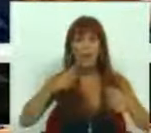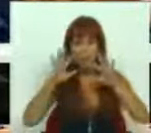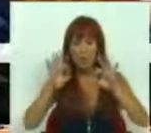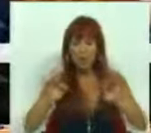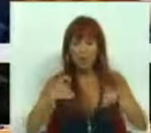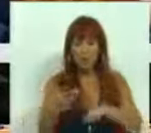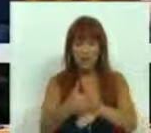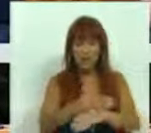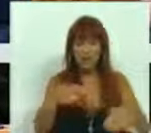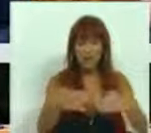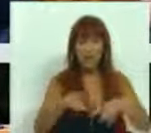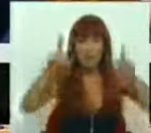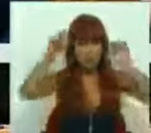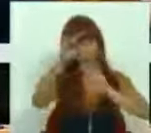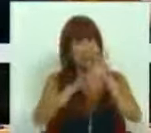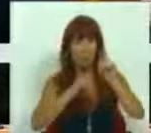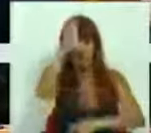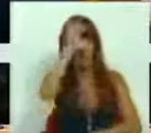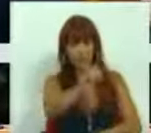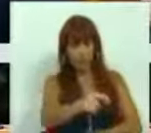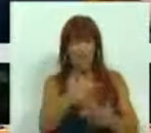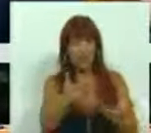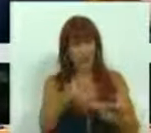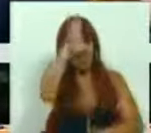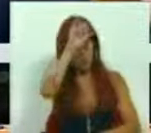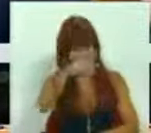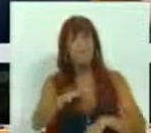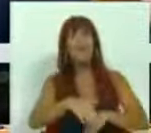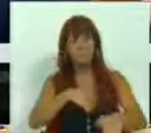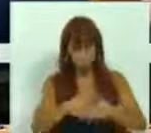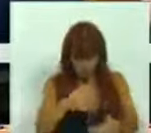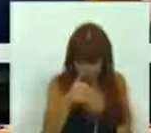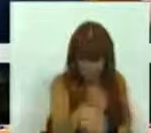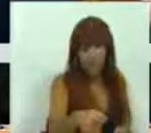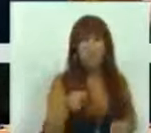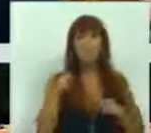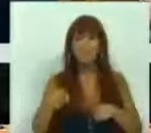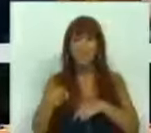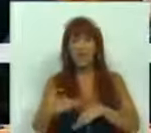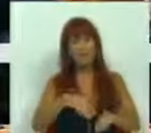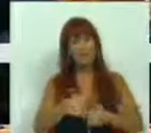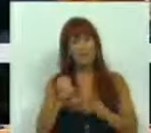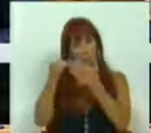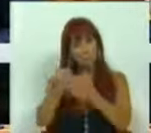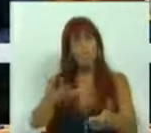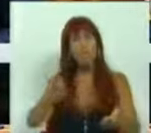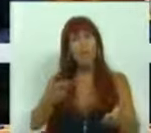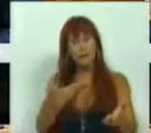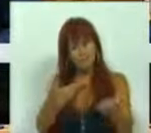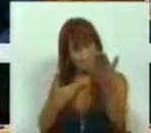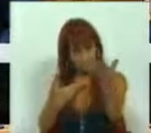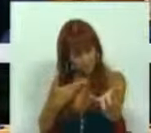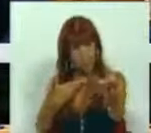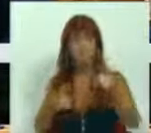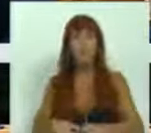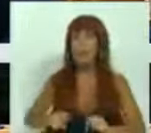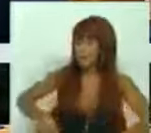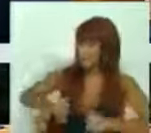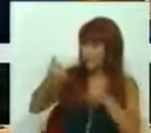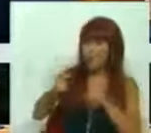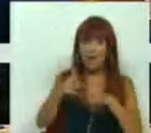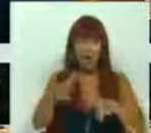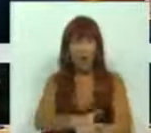paliativos, citado do programa do Governo. É isso que o Governo fará e é isso que fará com o apoio do PSD.